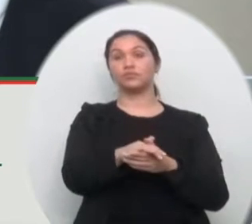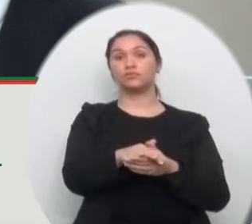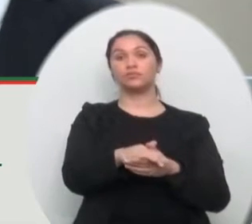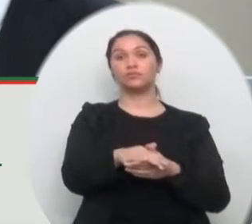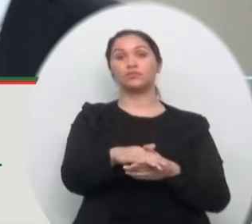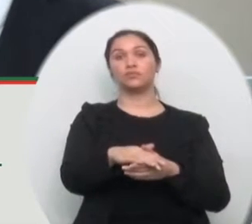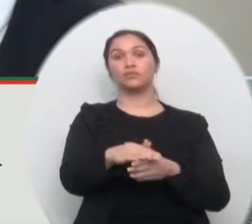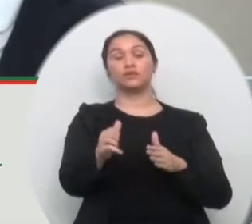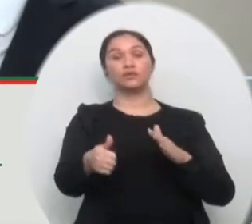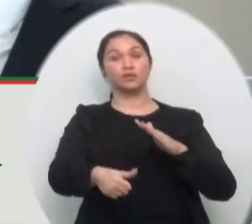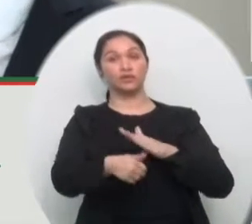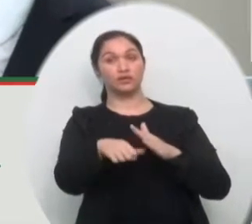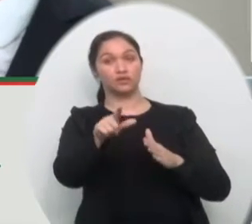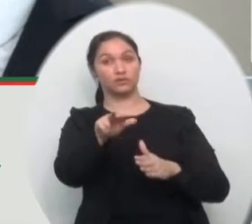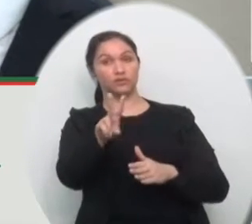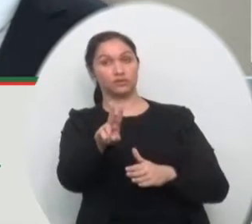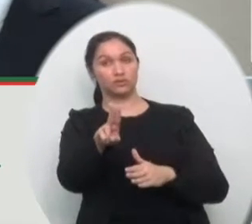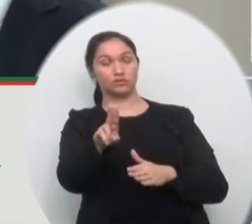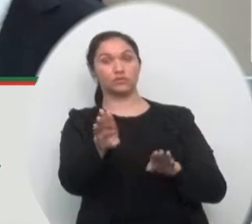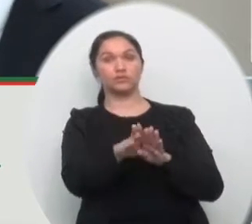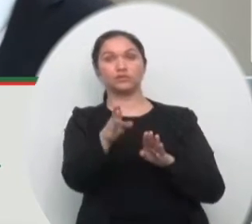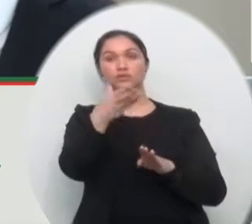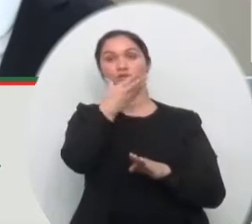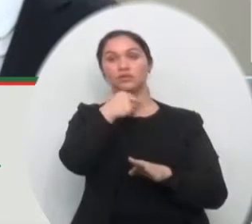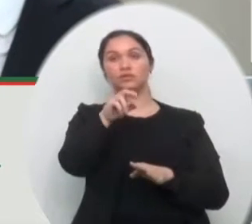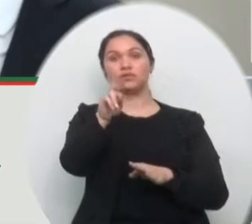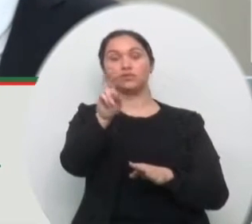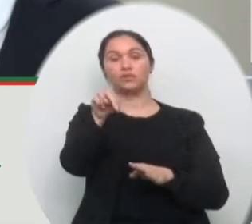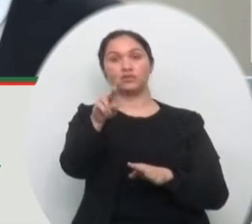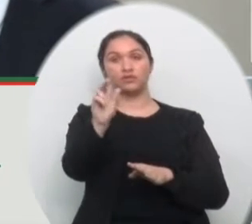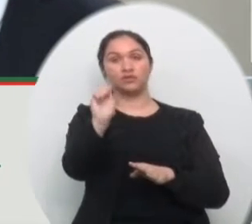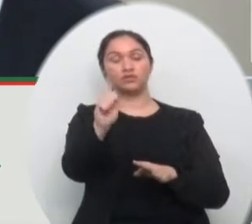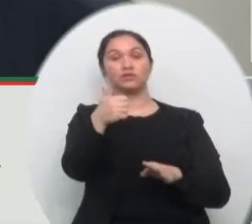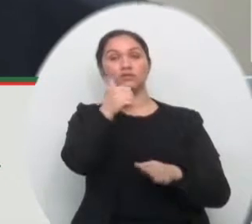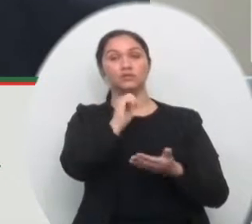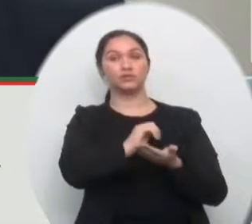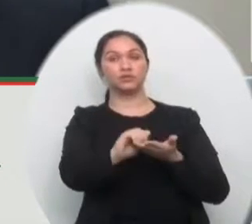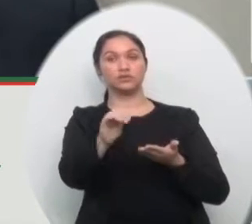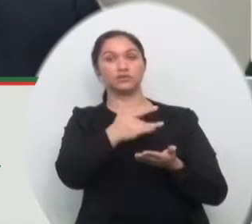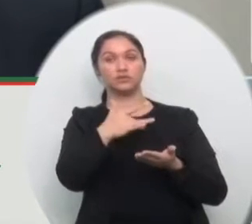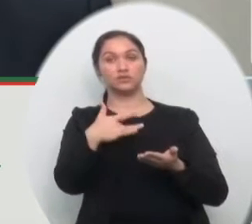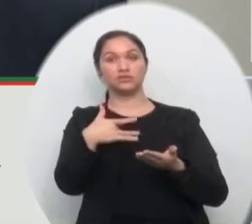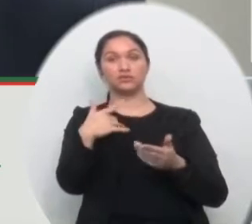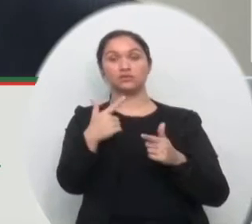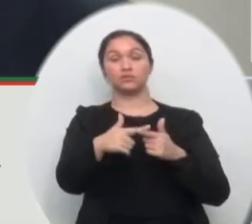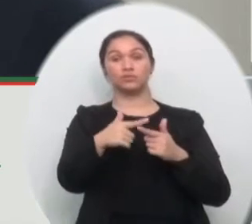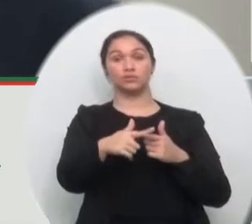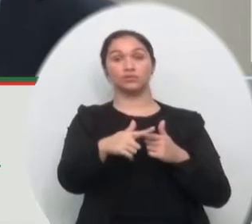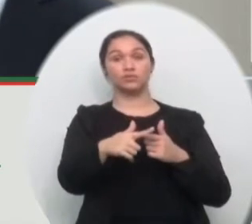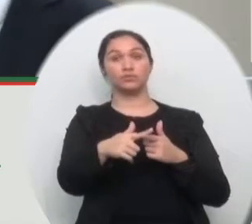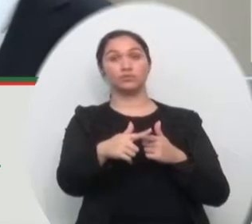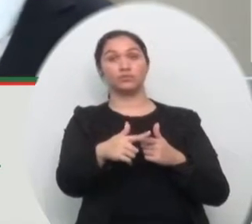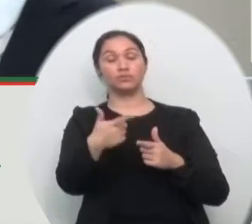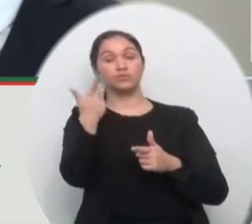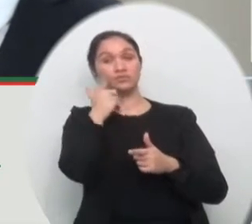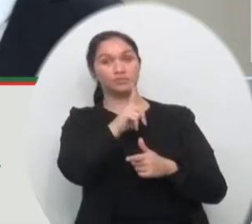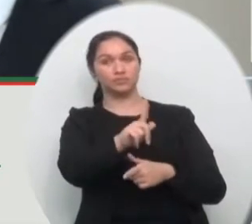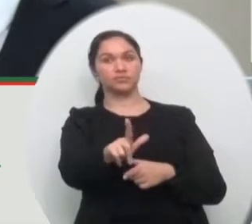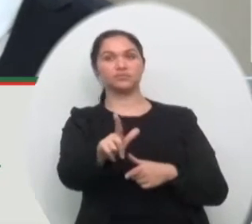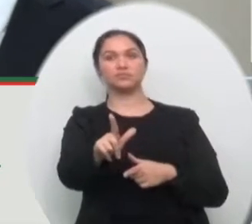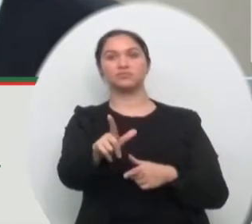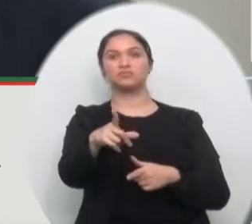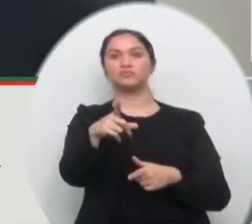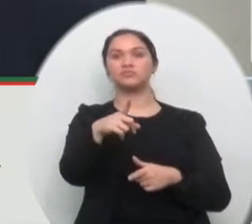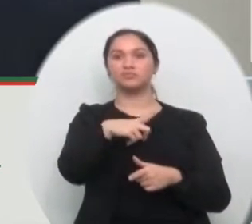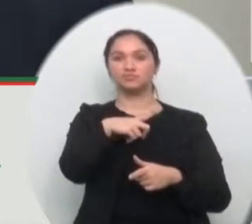um doutor, né, dessa competência, prestando serviço para a nossa municipalidade, e a cidade de Criciúma se sente orgulhosa em